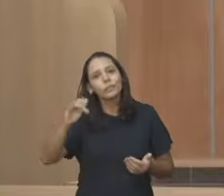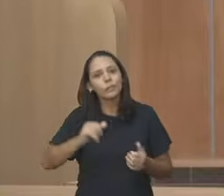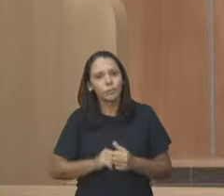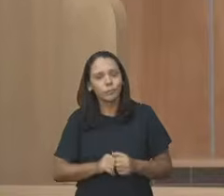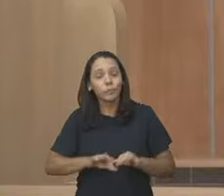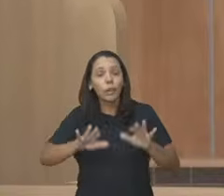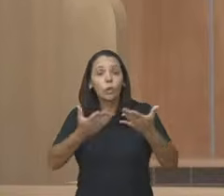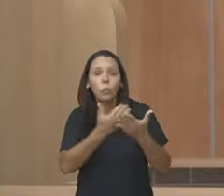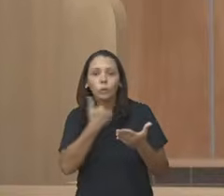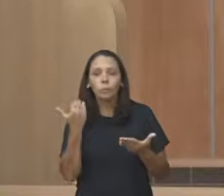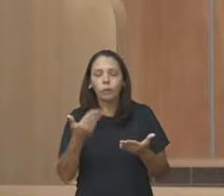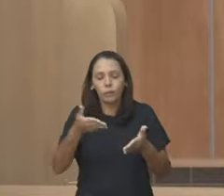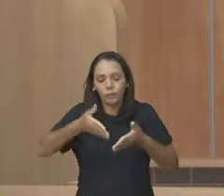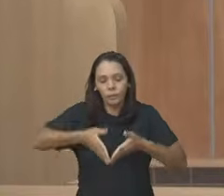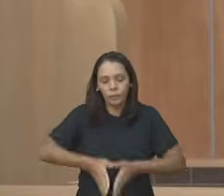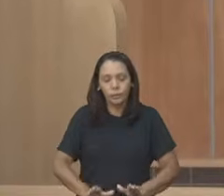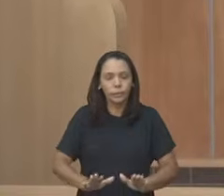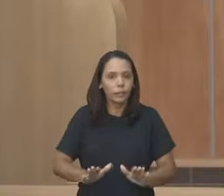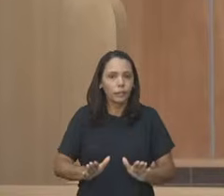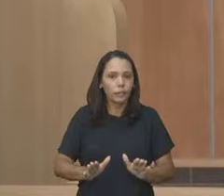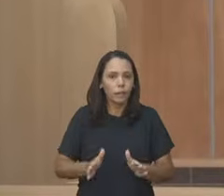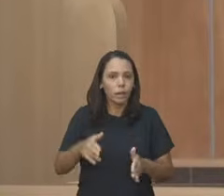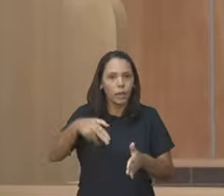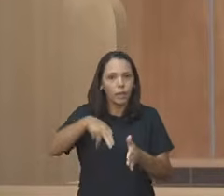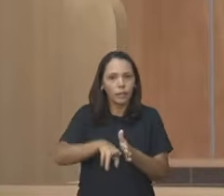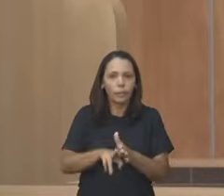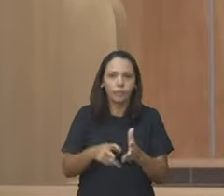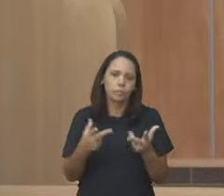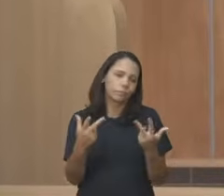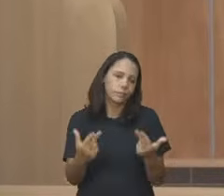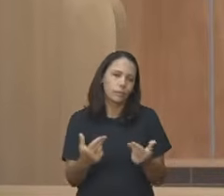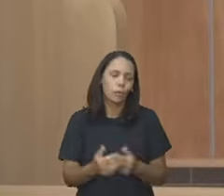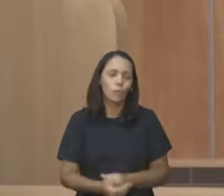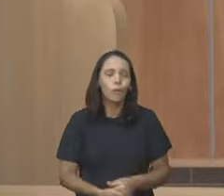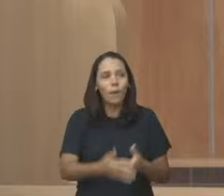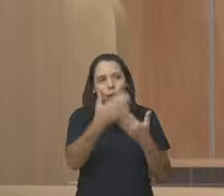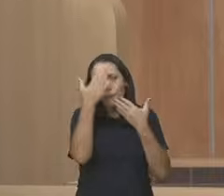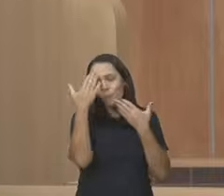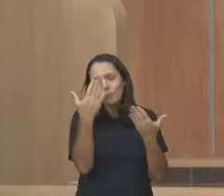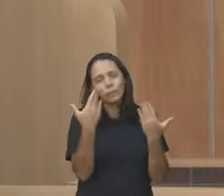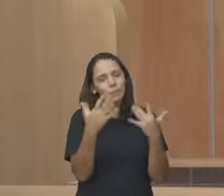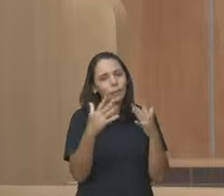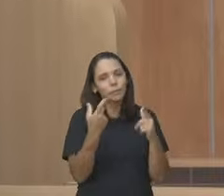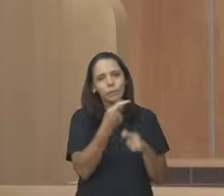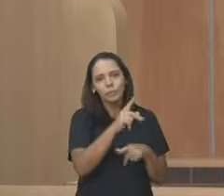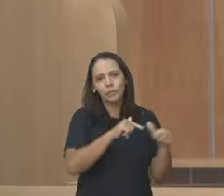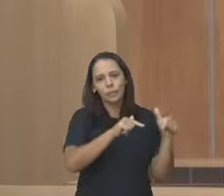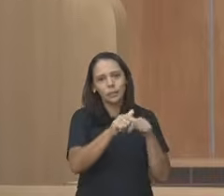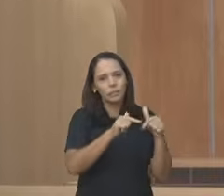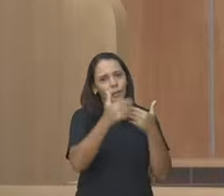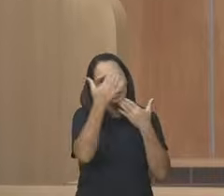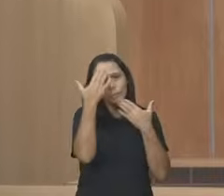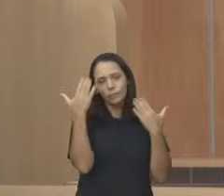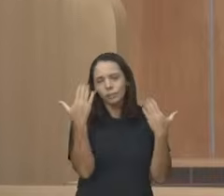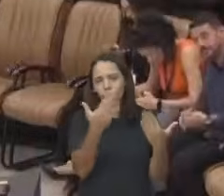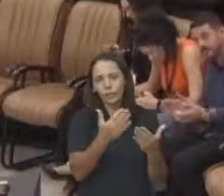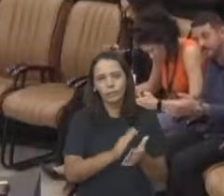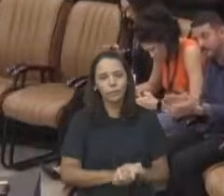nós vamos para o mesmo lugar. Ok, gente? Muito obrigado a todos e parabéns pelo trabalho que vocês vêm fazendo aí pela nossa cidade. Muito obrigado.